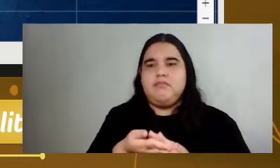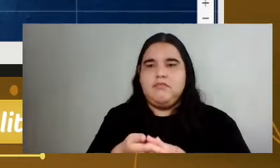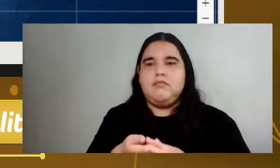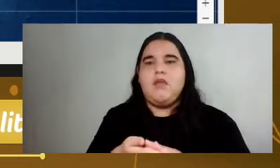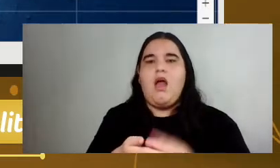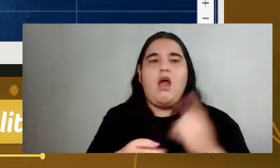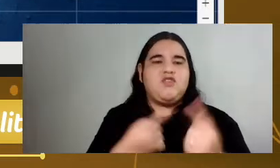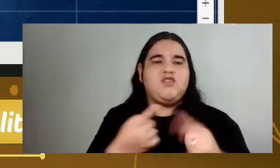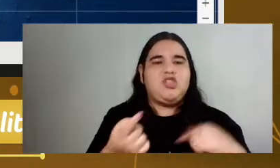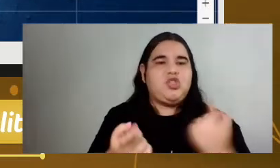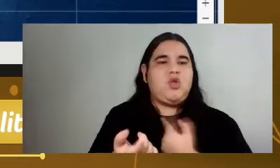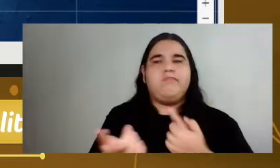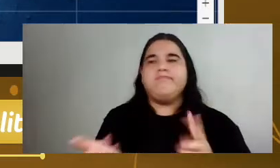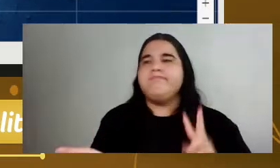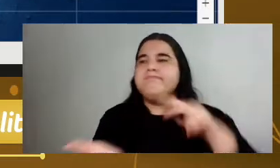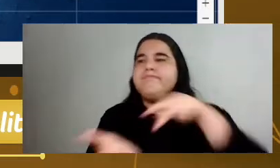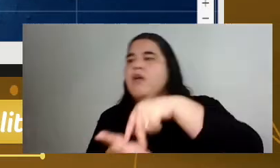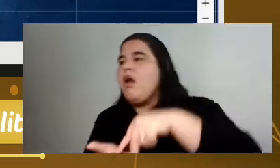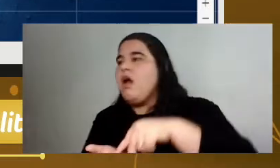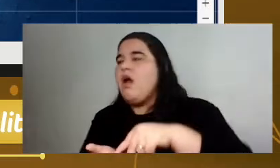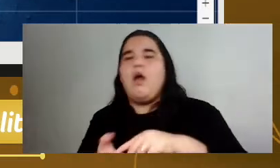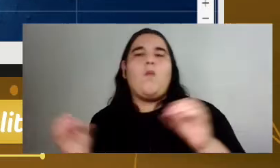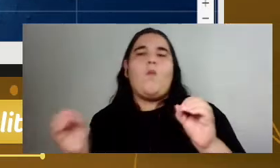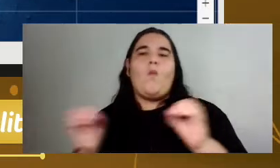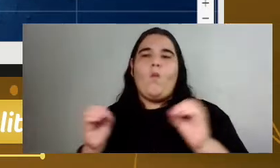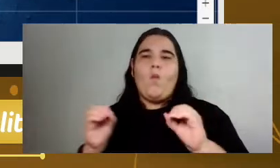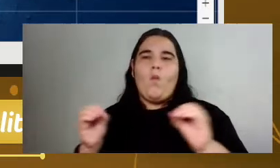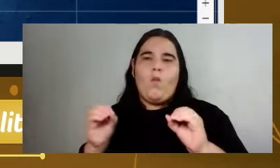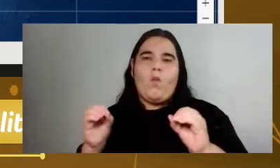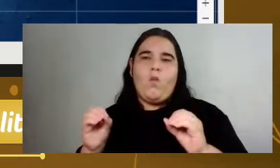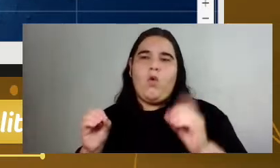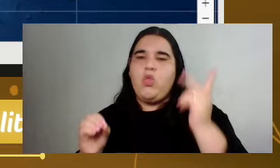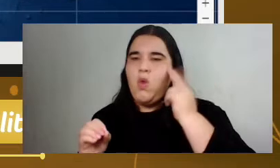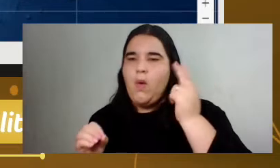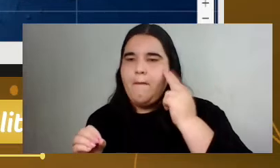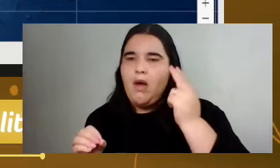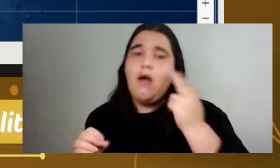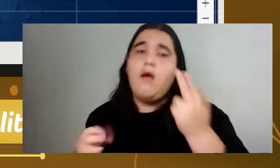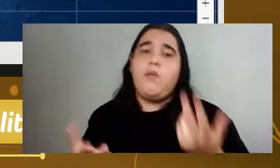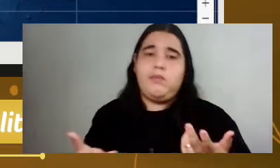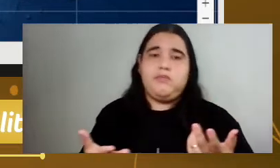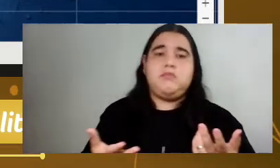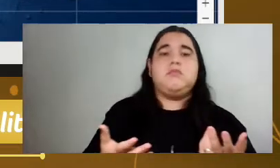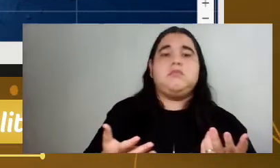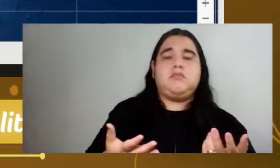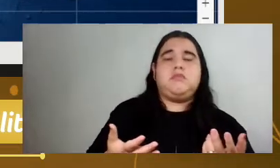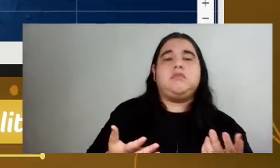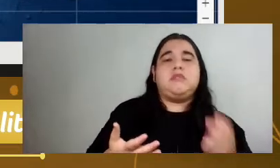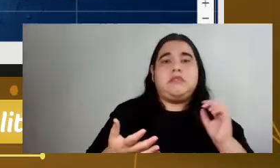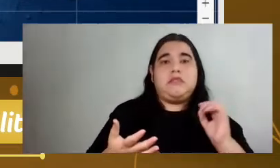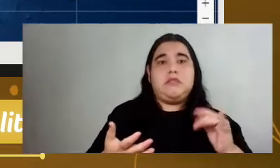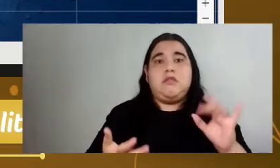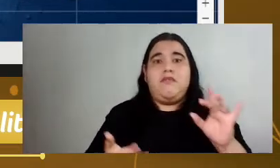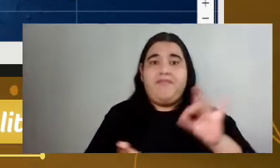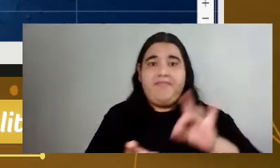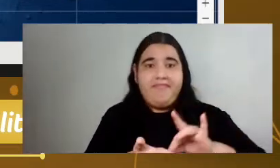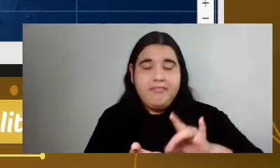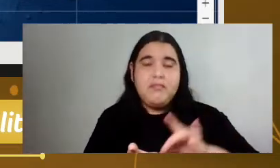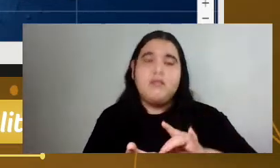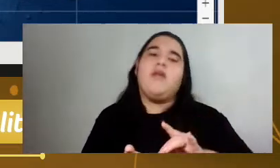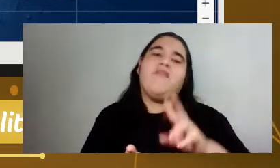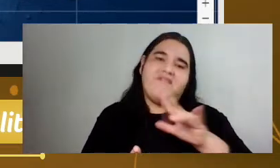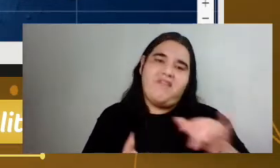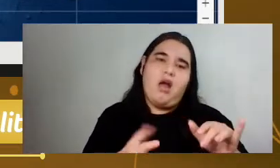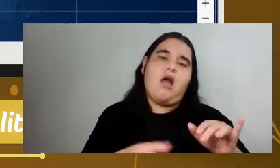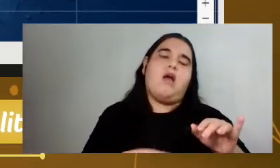podem ser improcedentes. As que são procedentes são inicialmente notificadas e tramitadas ao jurídico. Então,